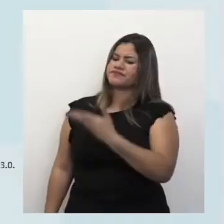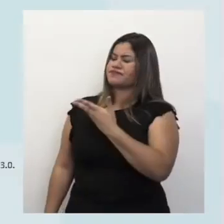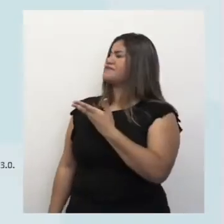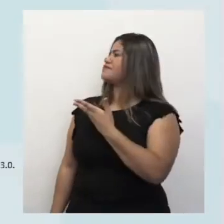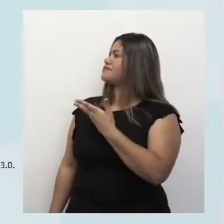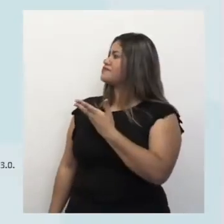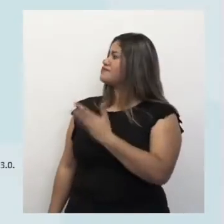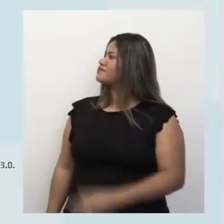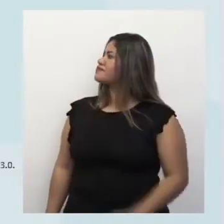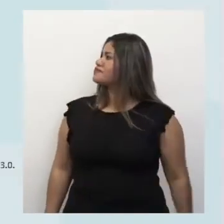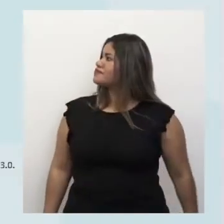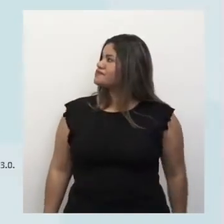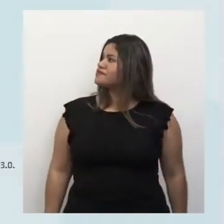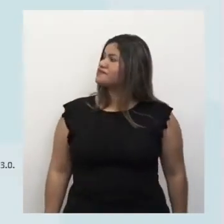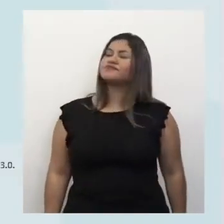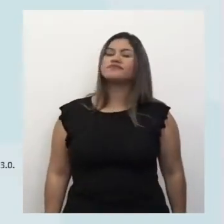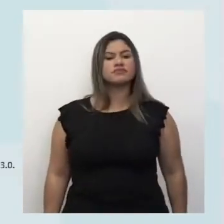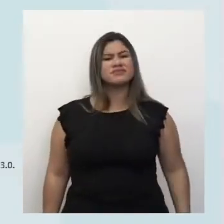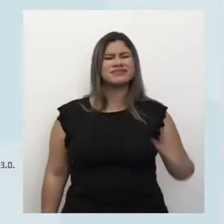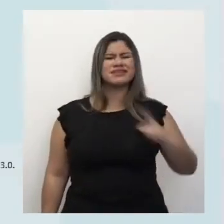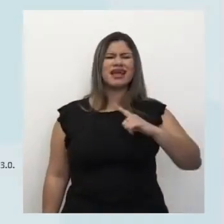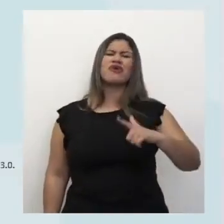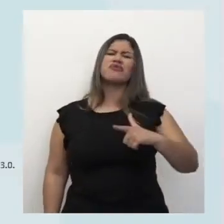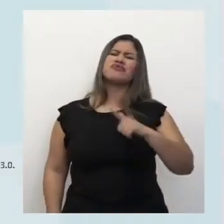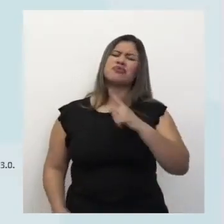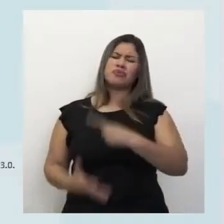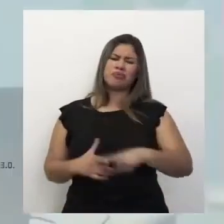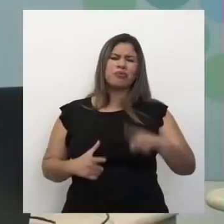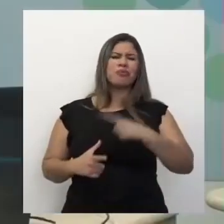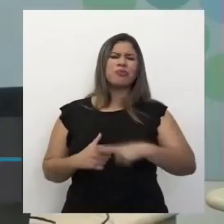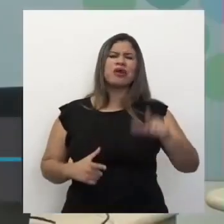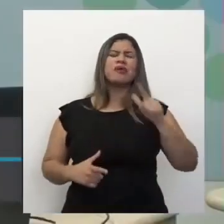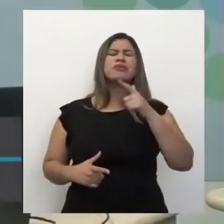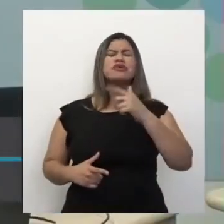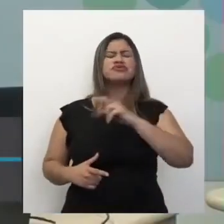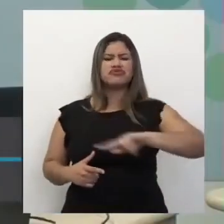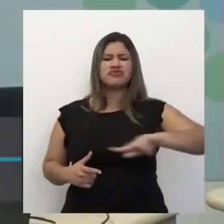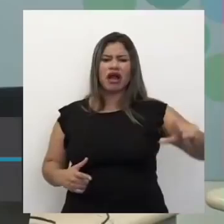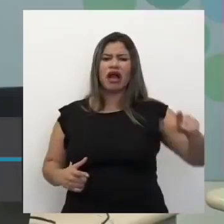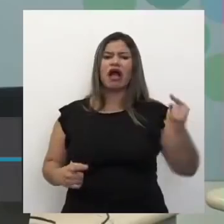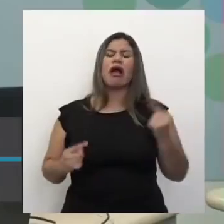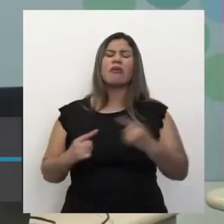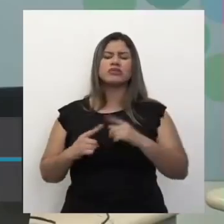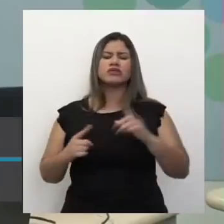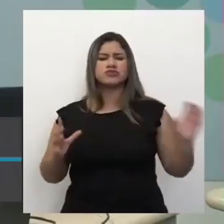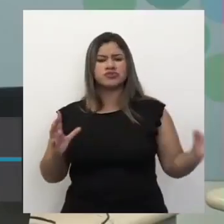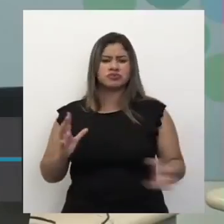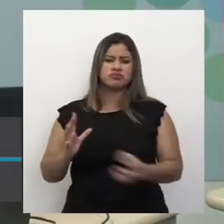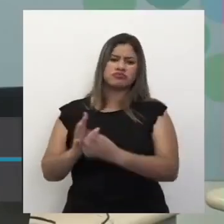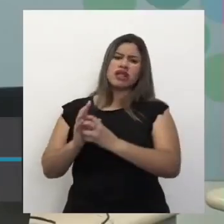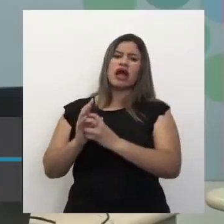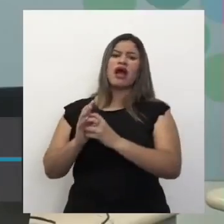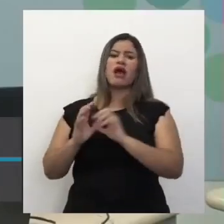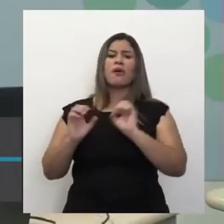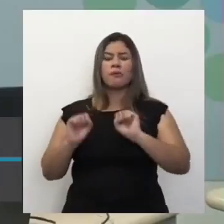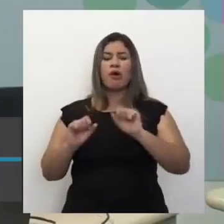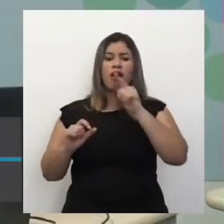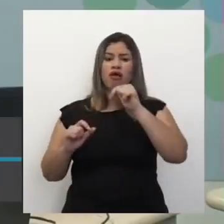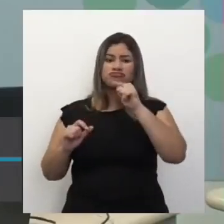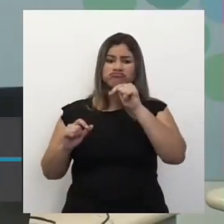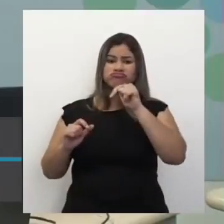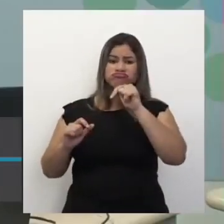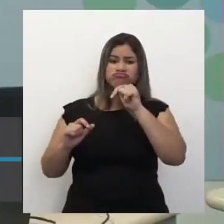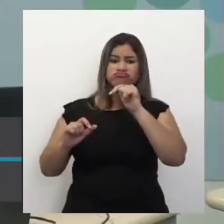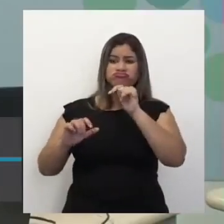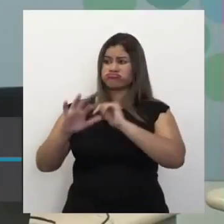Belo Monte. Gerou bastante polêmica também, porque ia gerar um impacto, né? Você ia alagar uma parte da floresta,